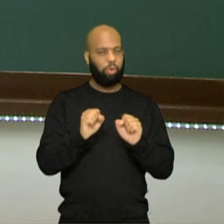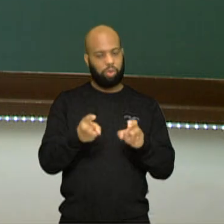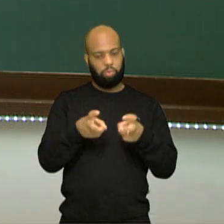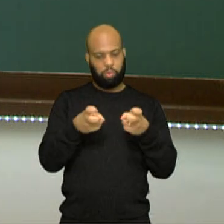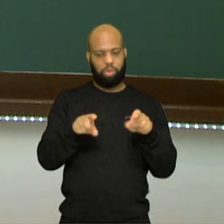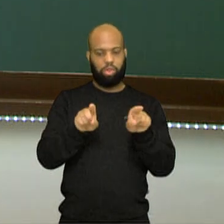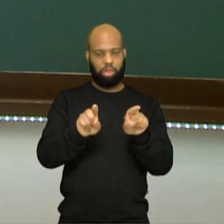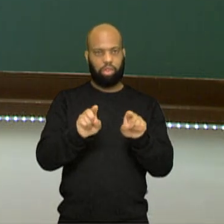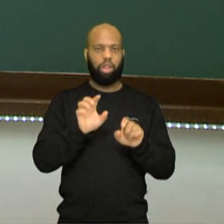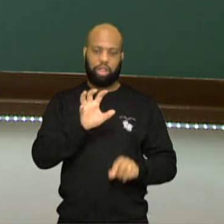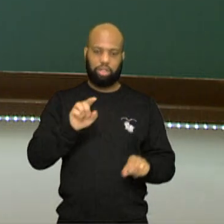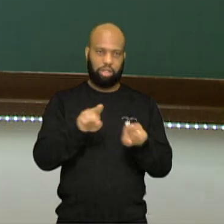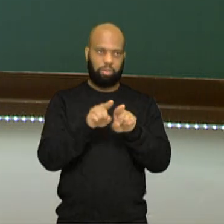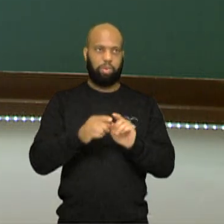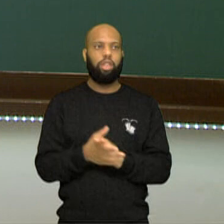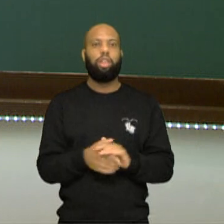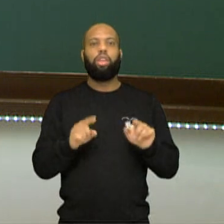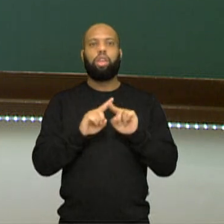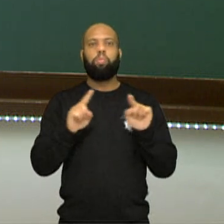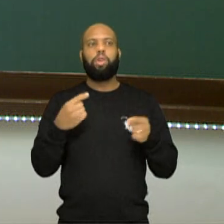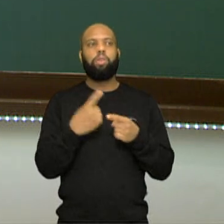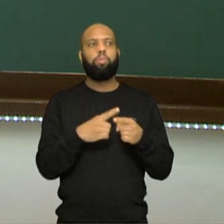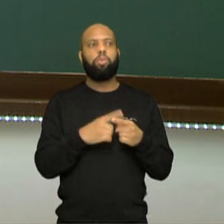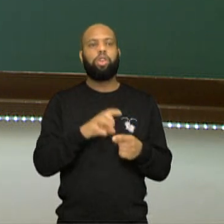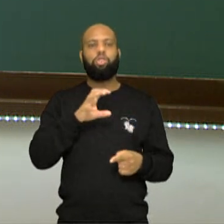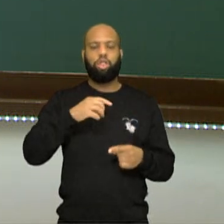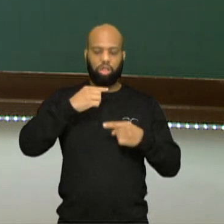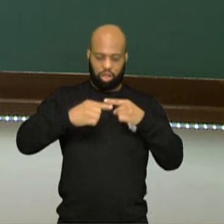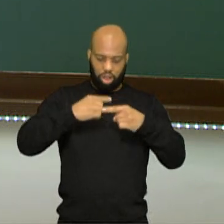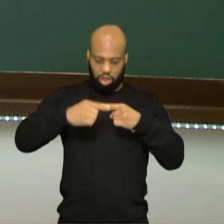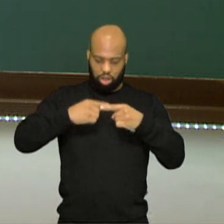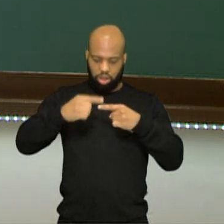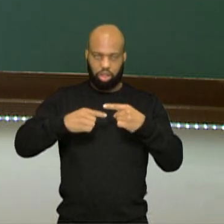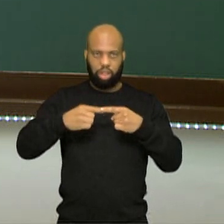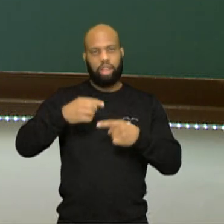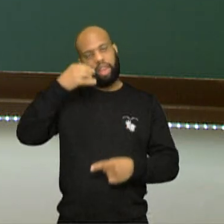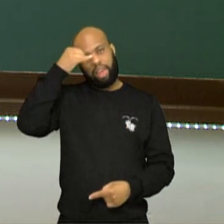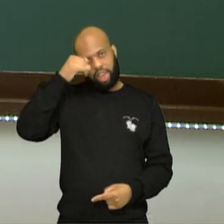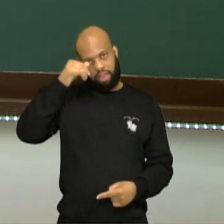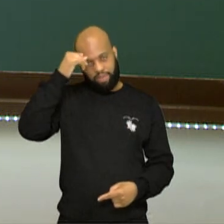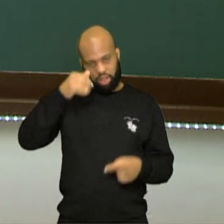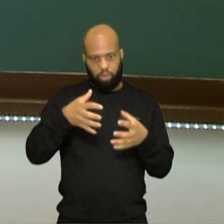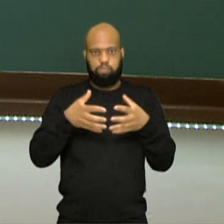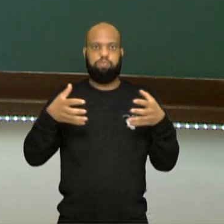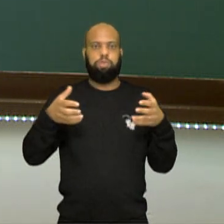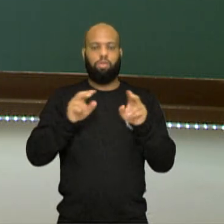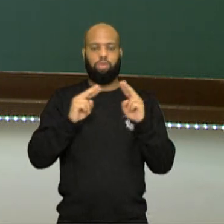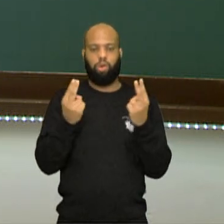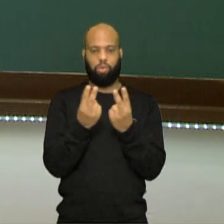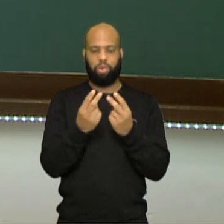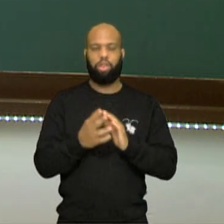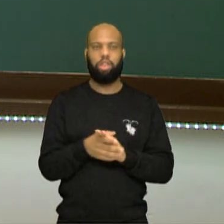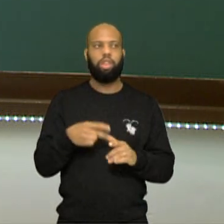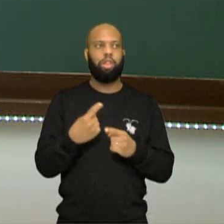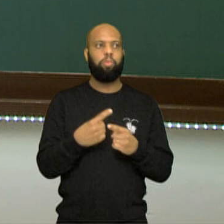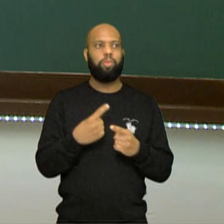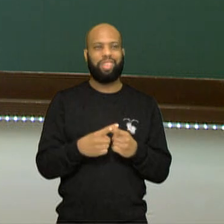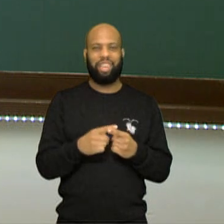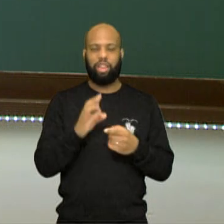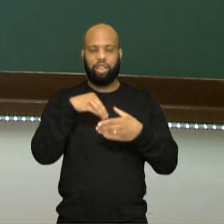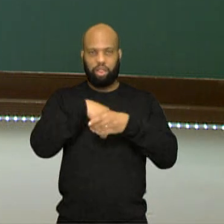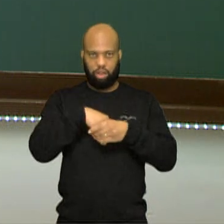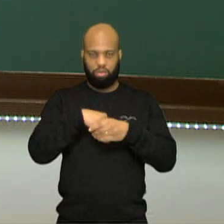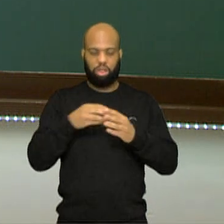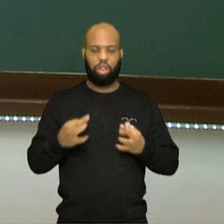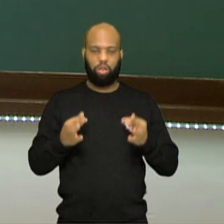também. Só que por que a gente coloca ele em forma de rocambole? Para ocupar menos espaço. Porque em circuitos eletrônicos, espaço é uma coisa